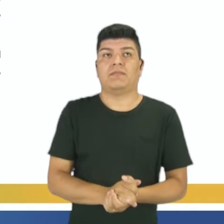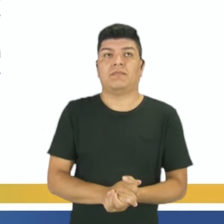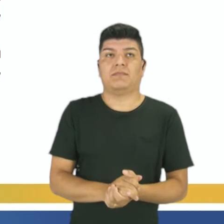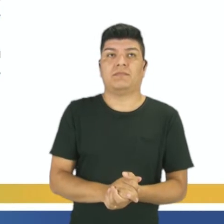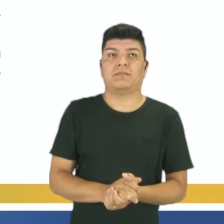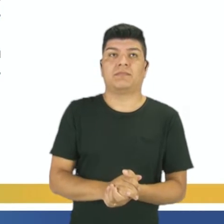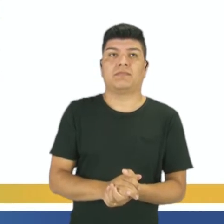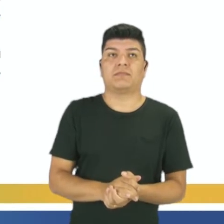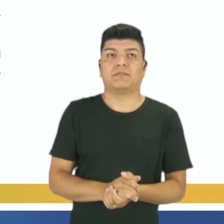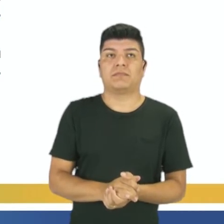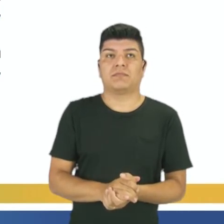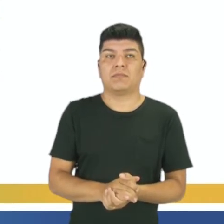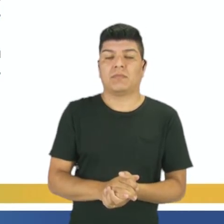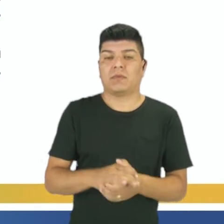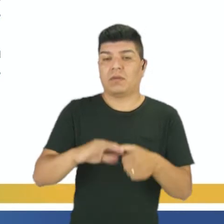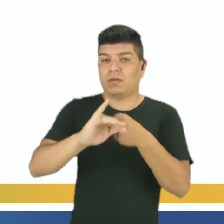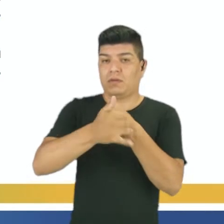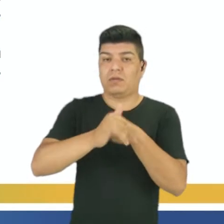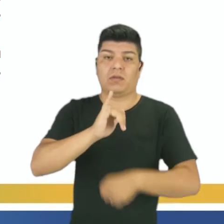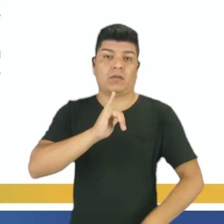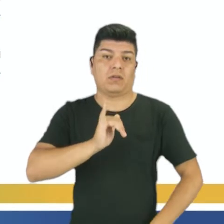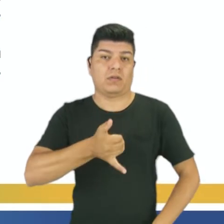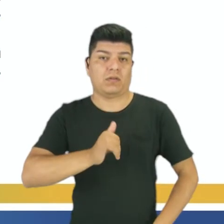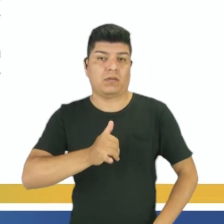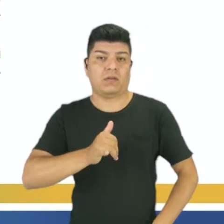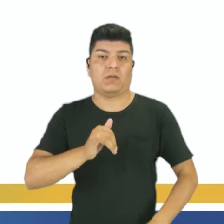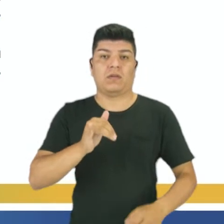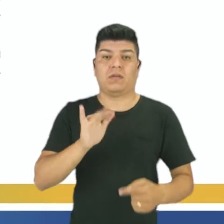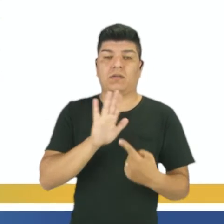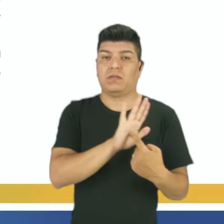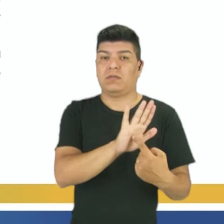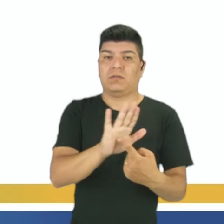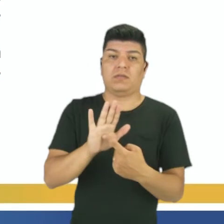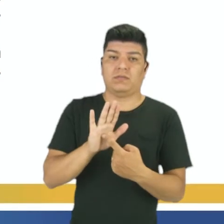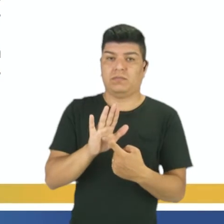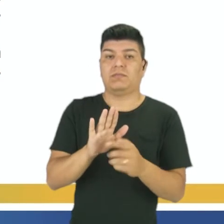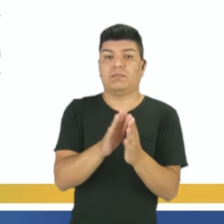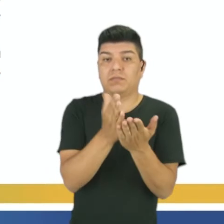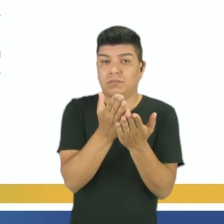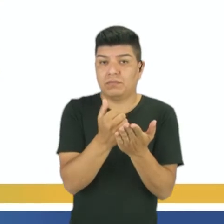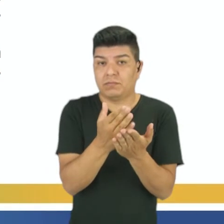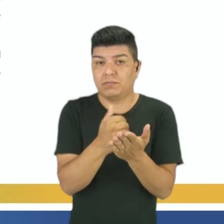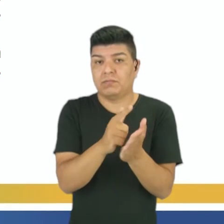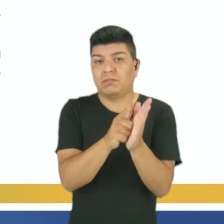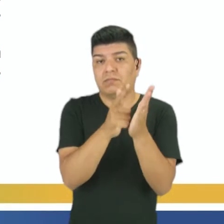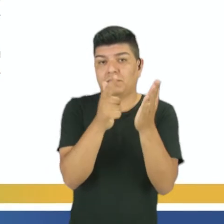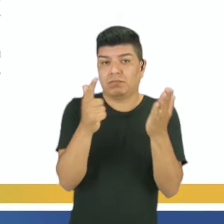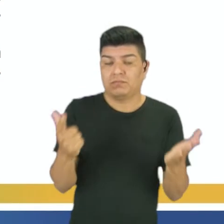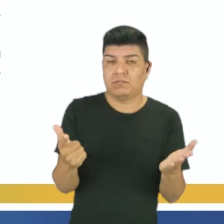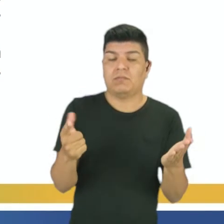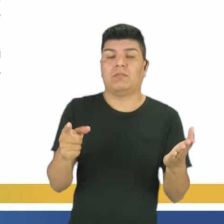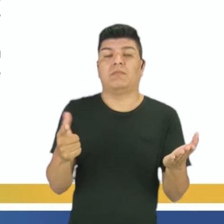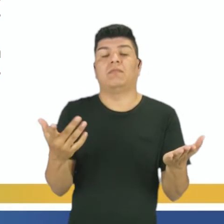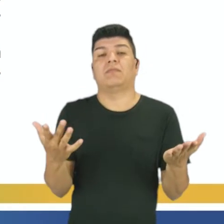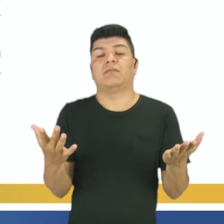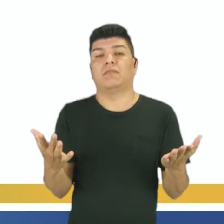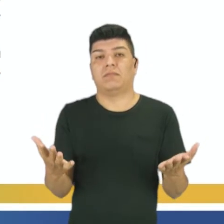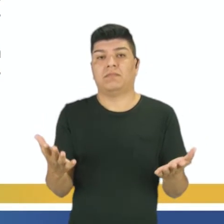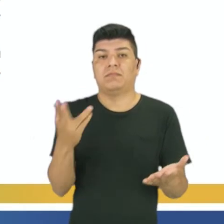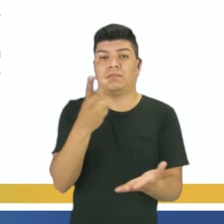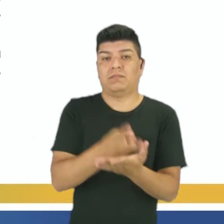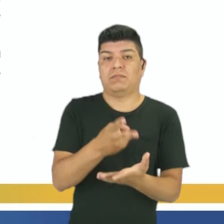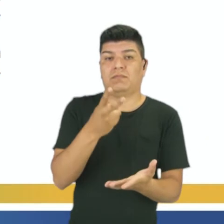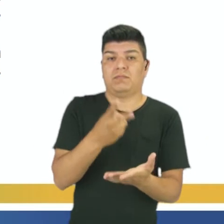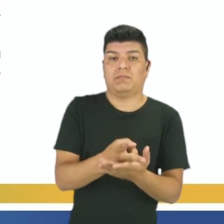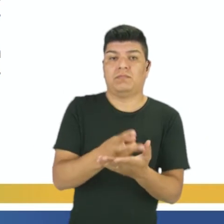crônica narrativa, que é o que mais aparece nos livros didáticos, nos jornais, né, que está